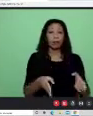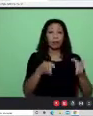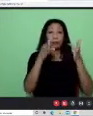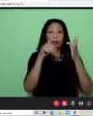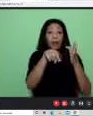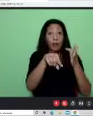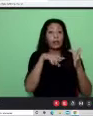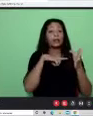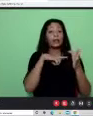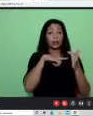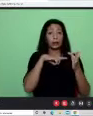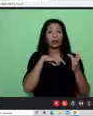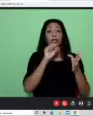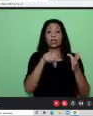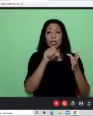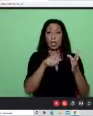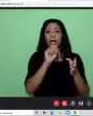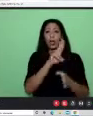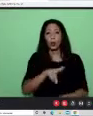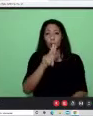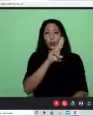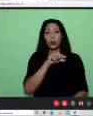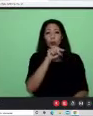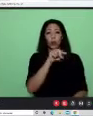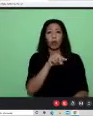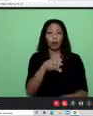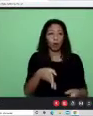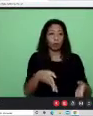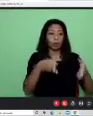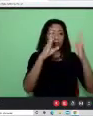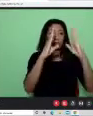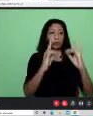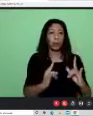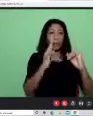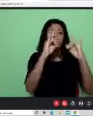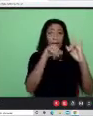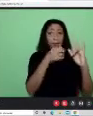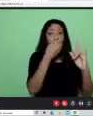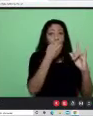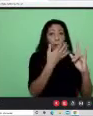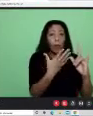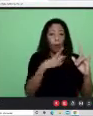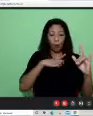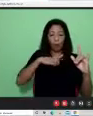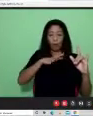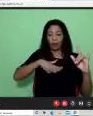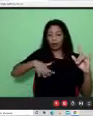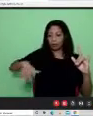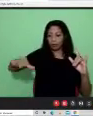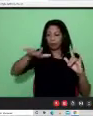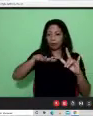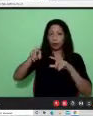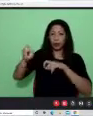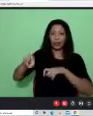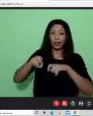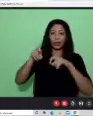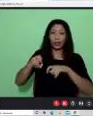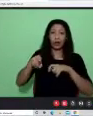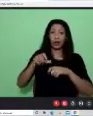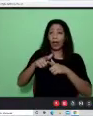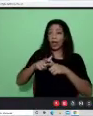sim, utilidade. É um prédio bom. Além disso, ainda tem um terreno enorme lá que a gente pode construir